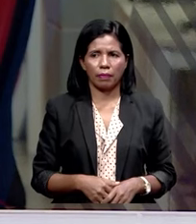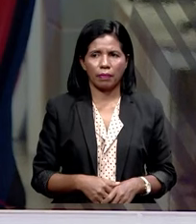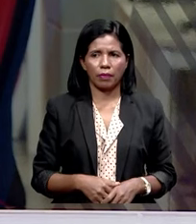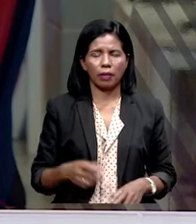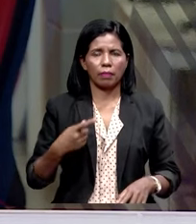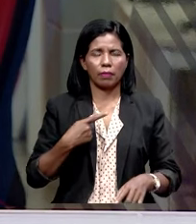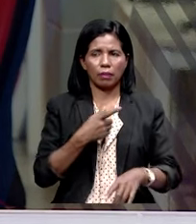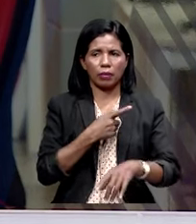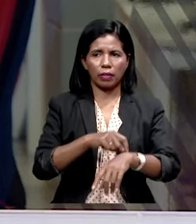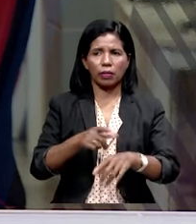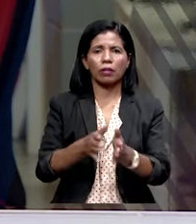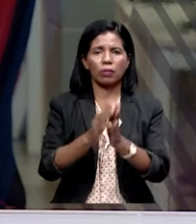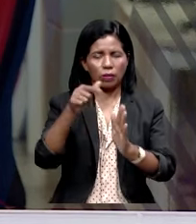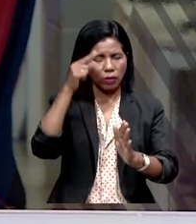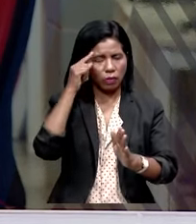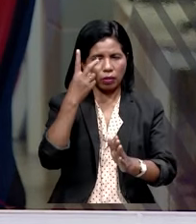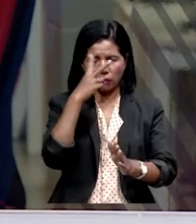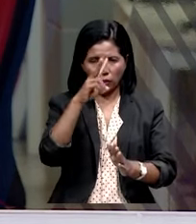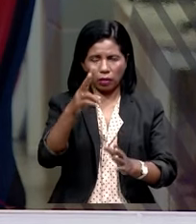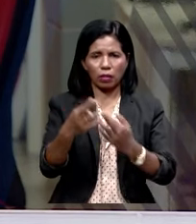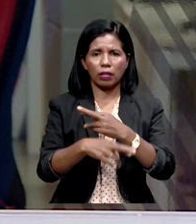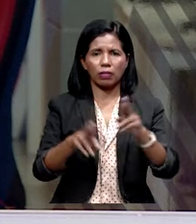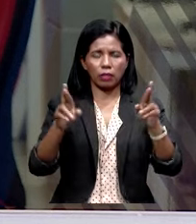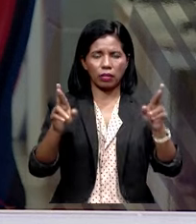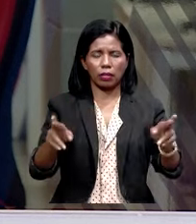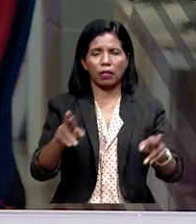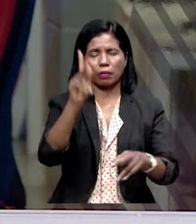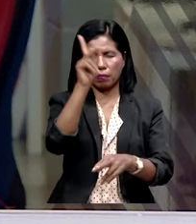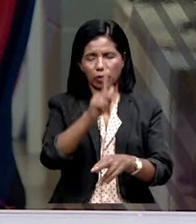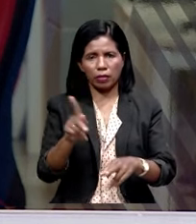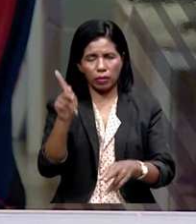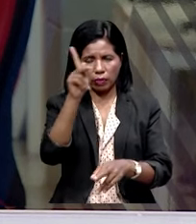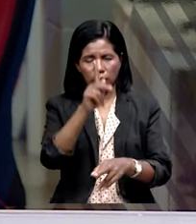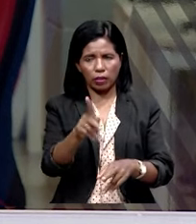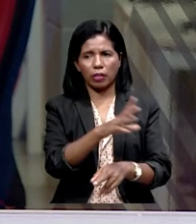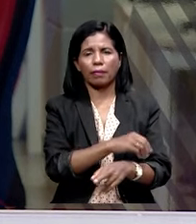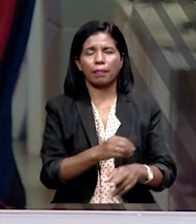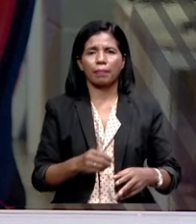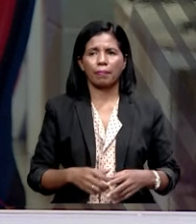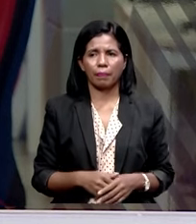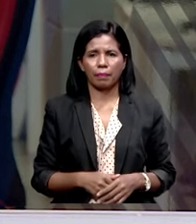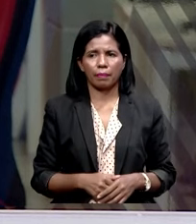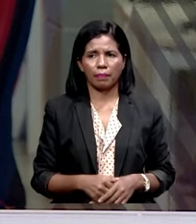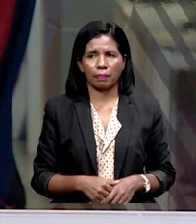Parlamento Nacional russo governo até considera resultado da pesquisa ou se Instituto Matadala surveia ou pesquisa.